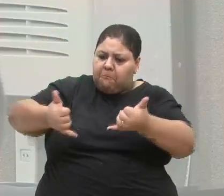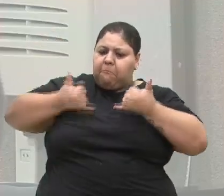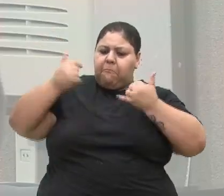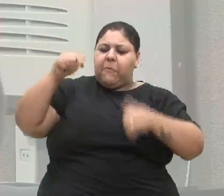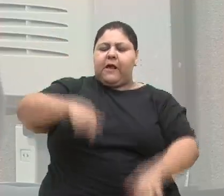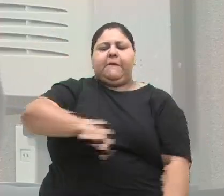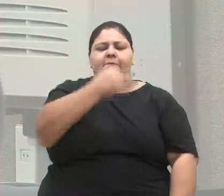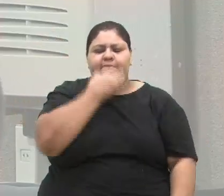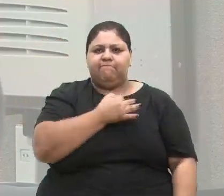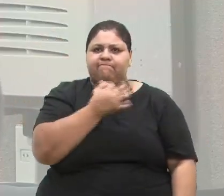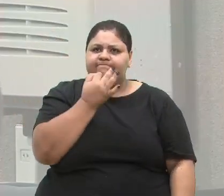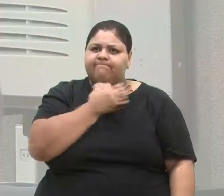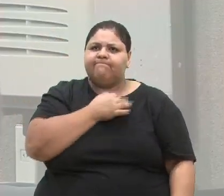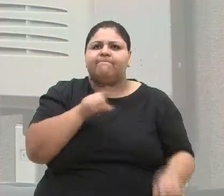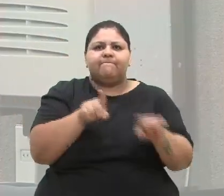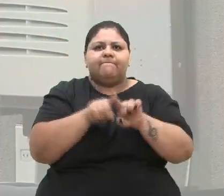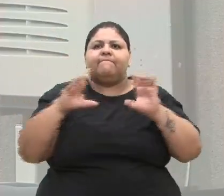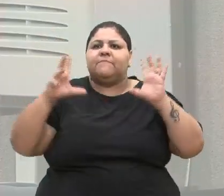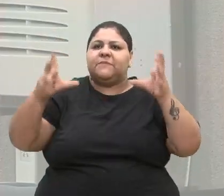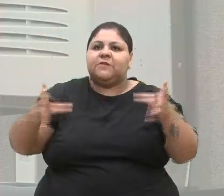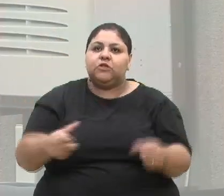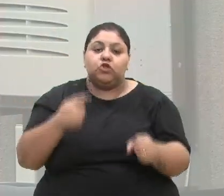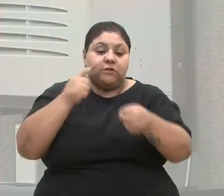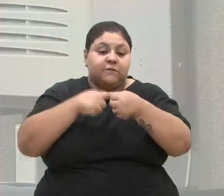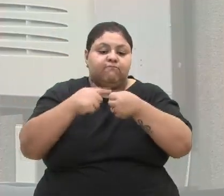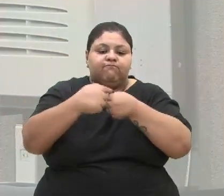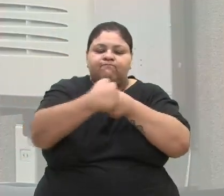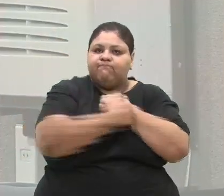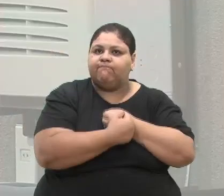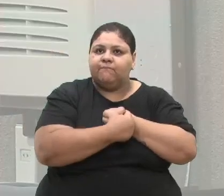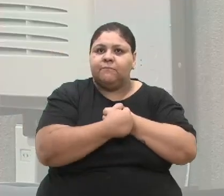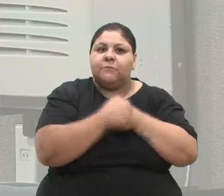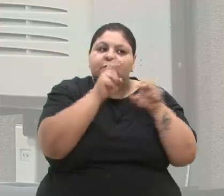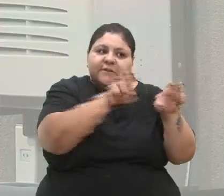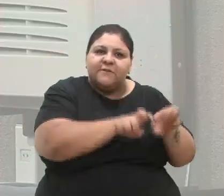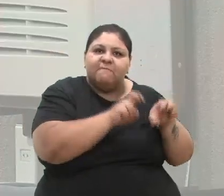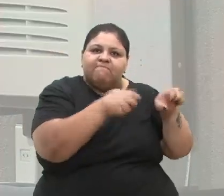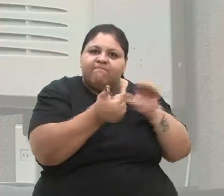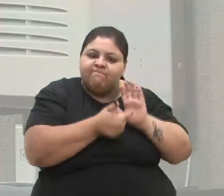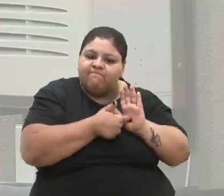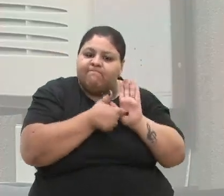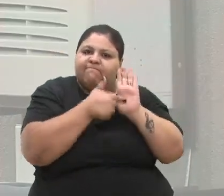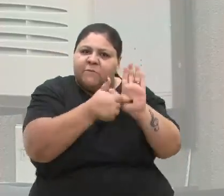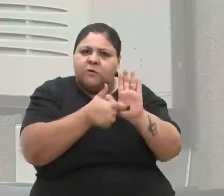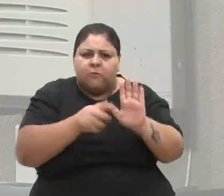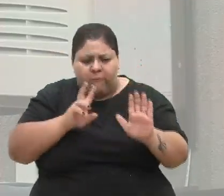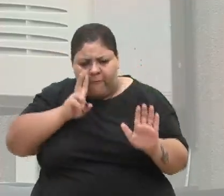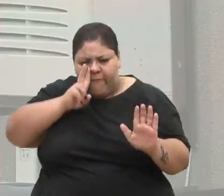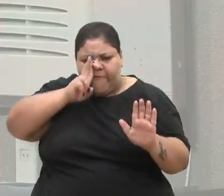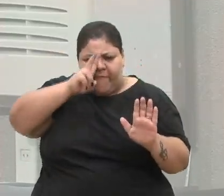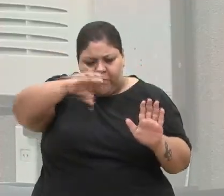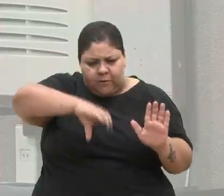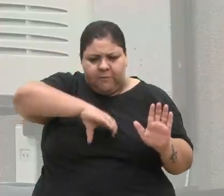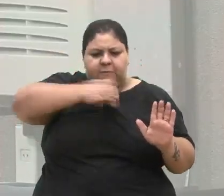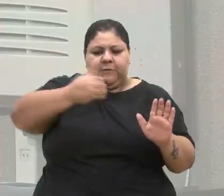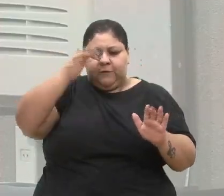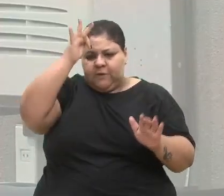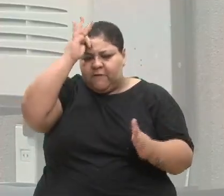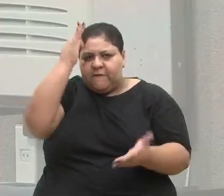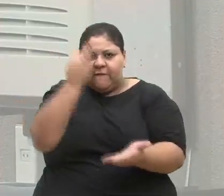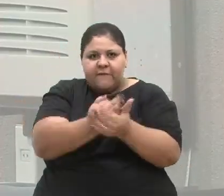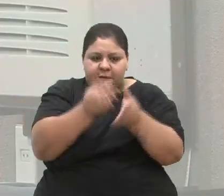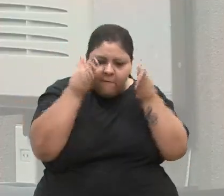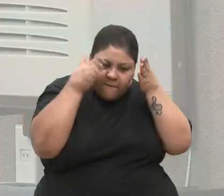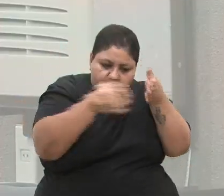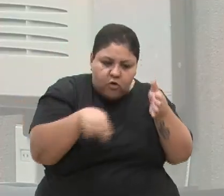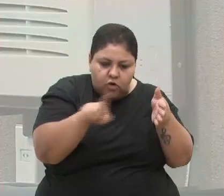do Sul, bem como para toda a cidade, para todo o interior, mostrando que com garra, coragem, fé e determinação